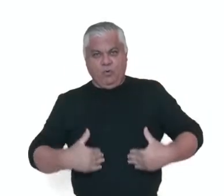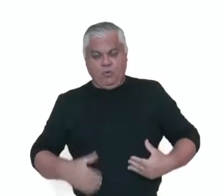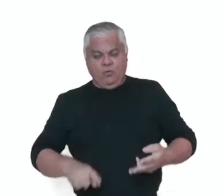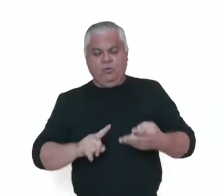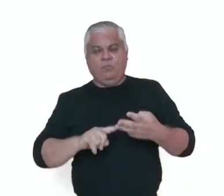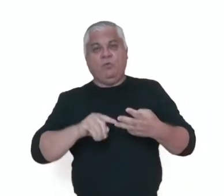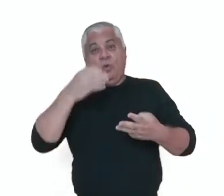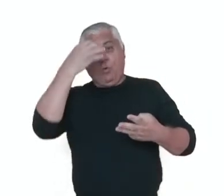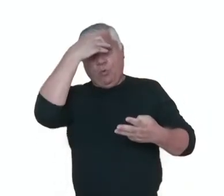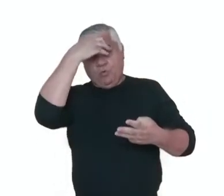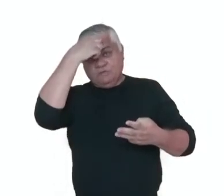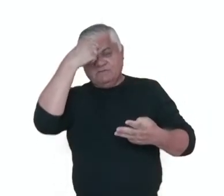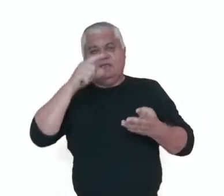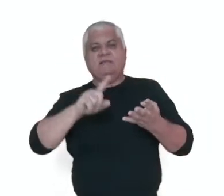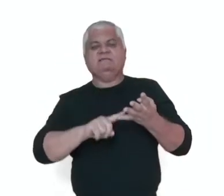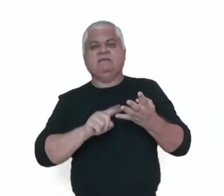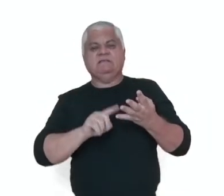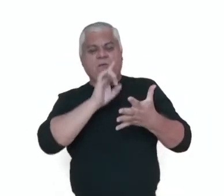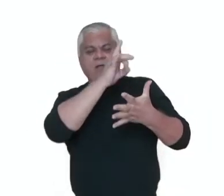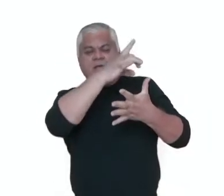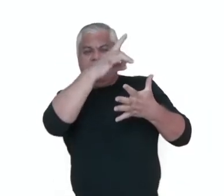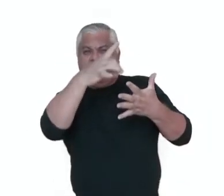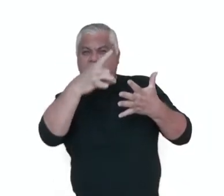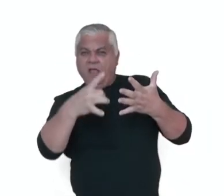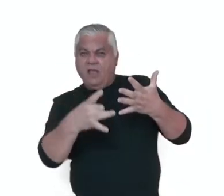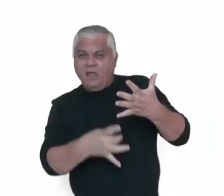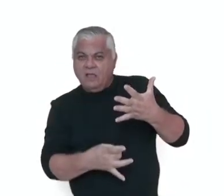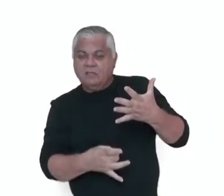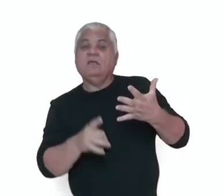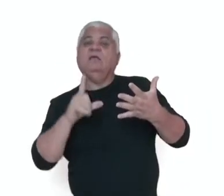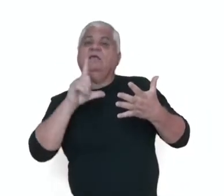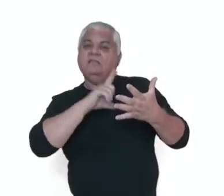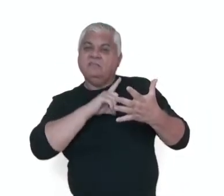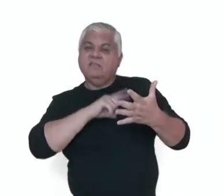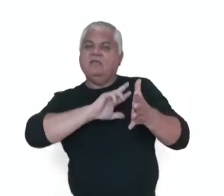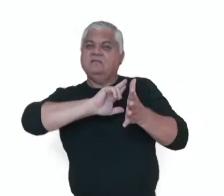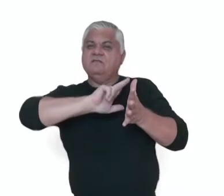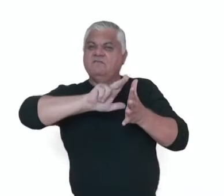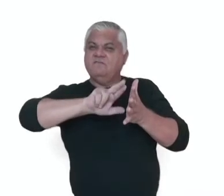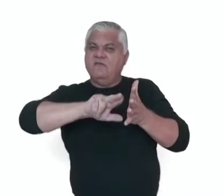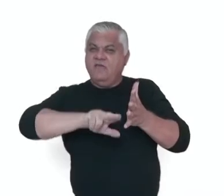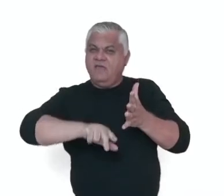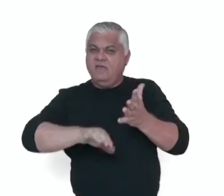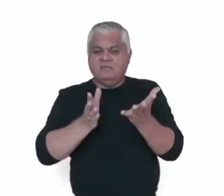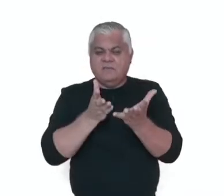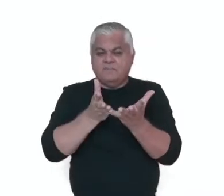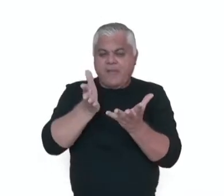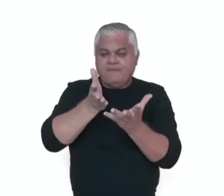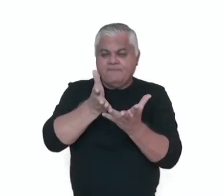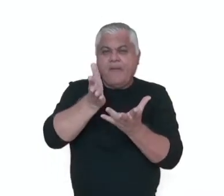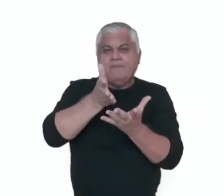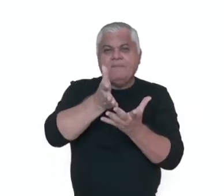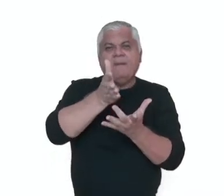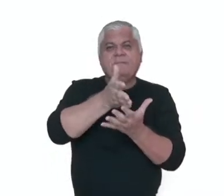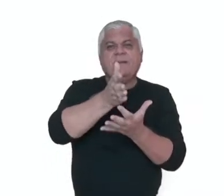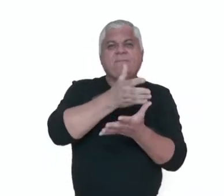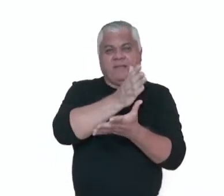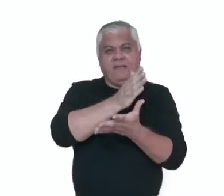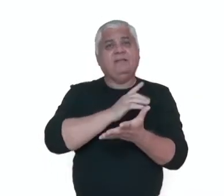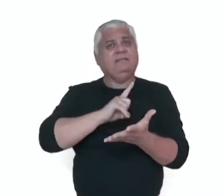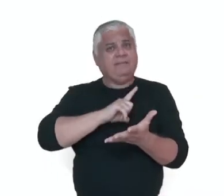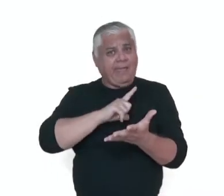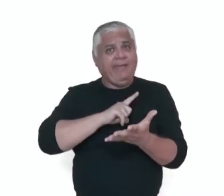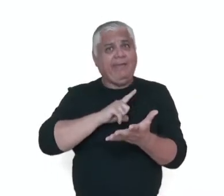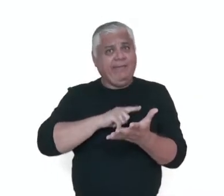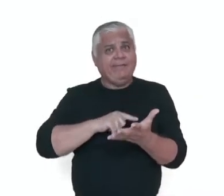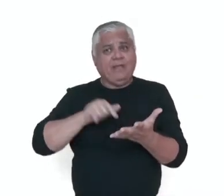conscientização corporal. Cada uma delas vai ter diversas outras ramificações. Então, cada uma dessas